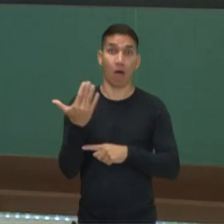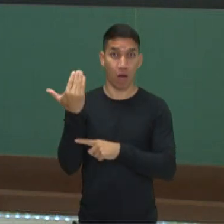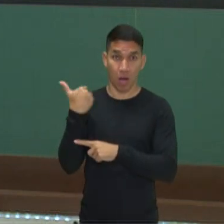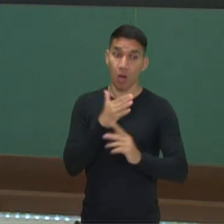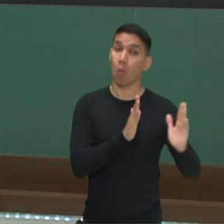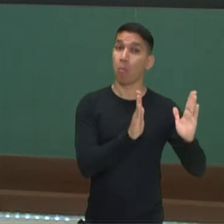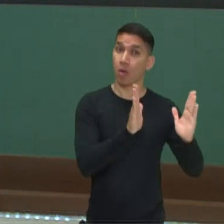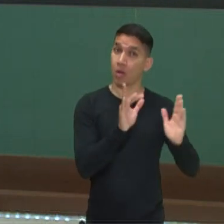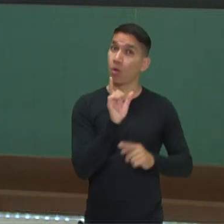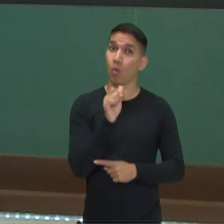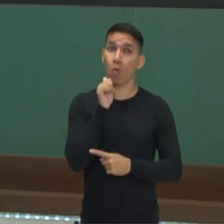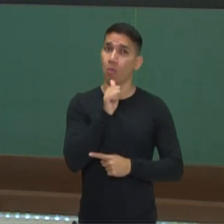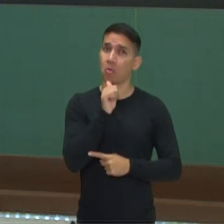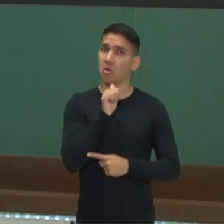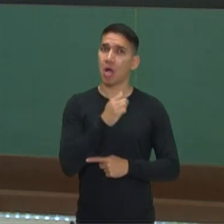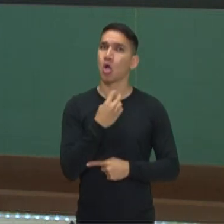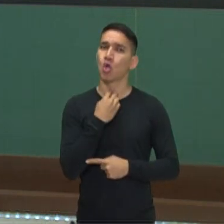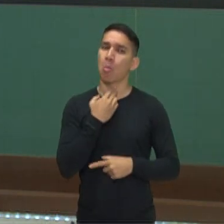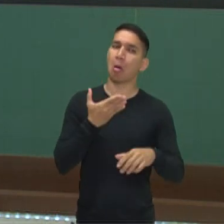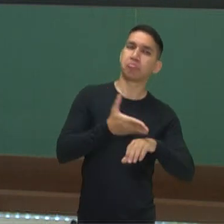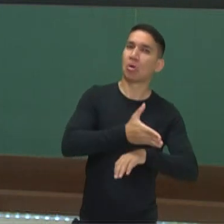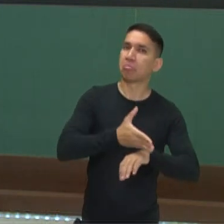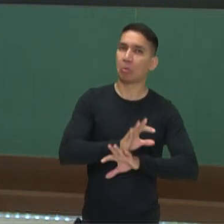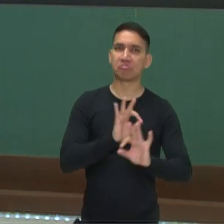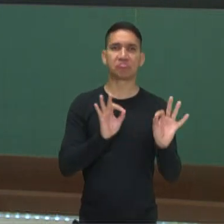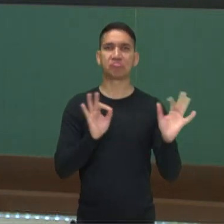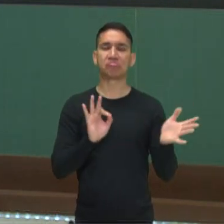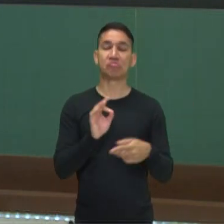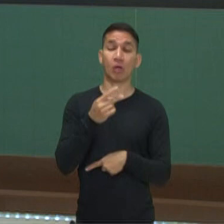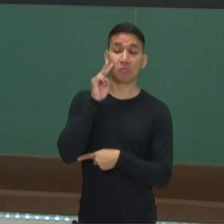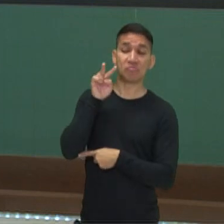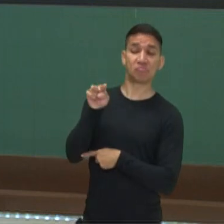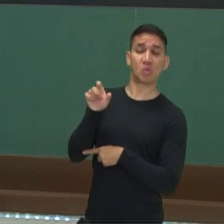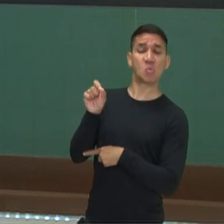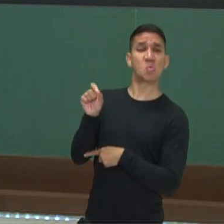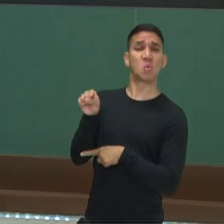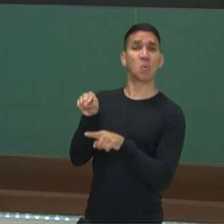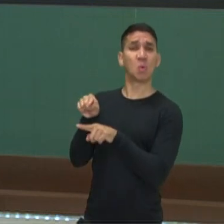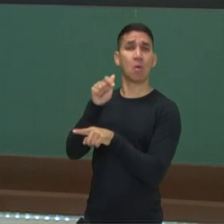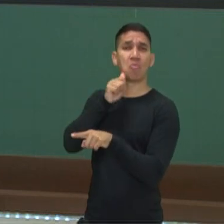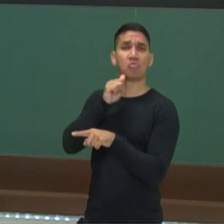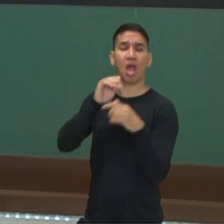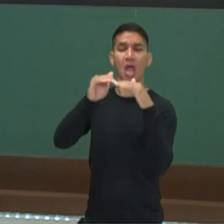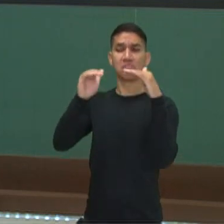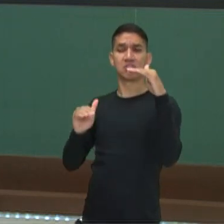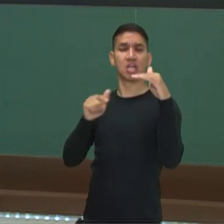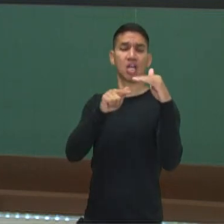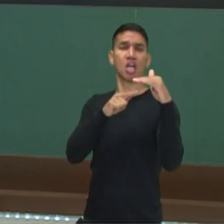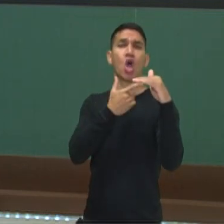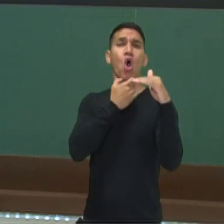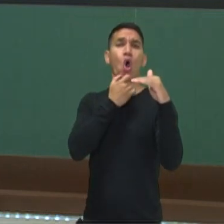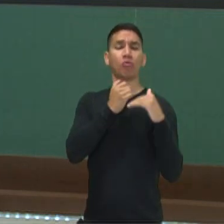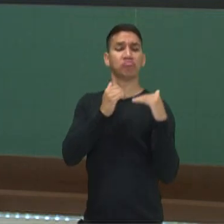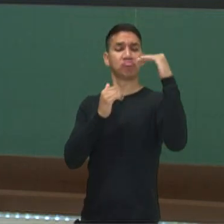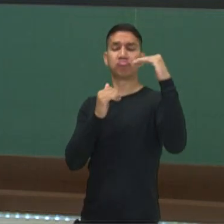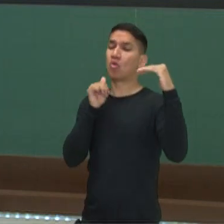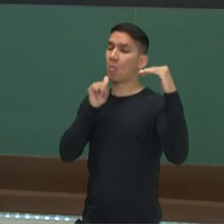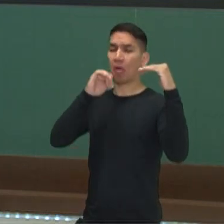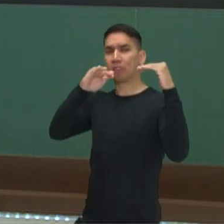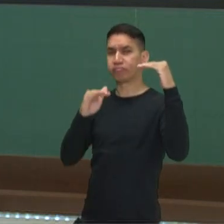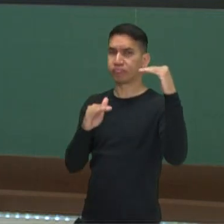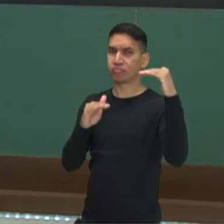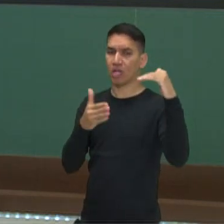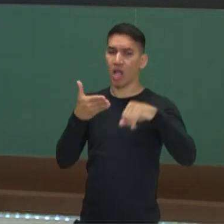não tinham muito espaço, eram vistas, né, como inferiores aos homens, não tinham tanto espaço